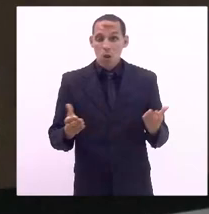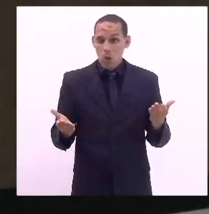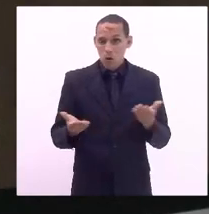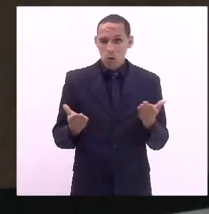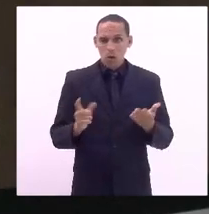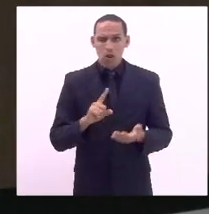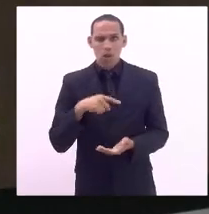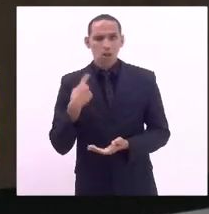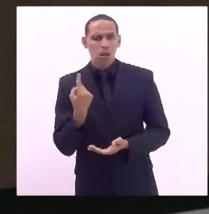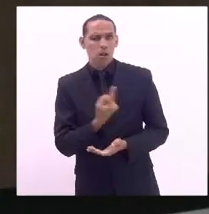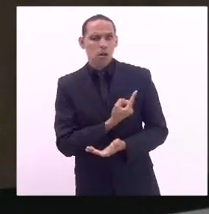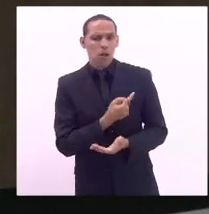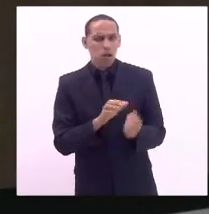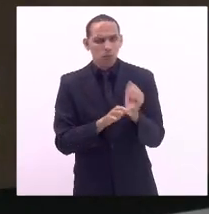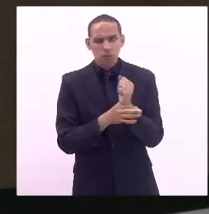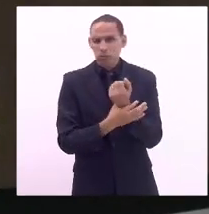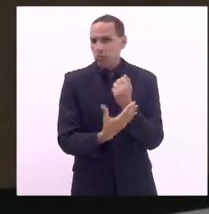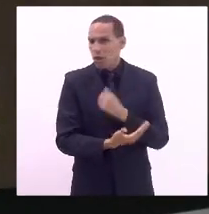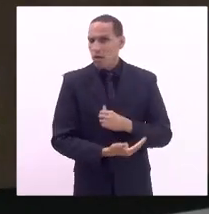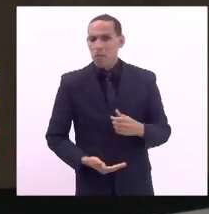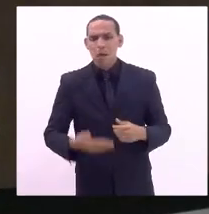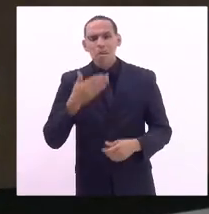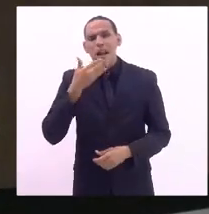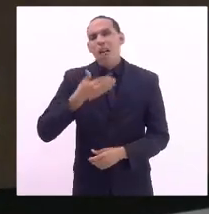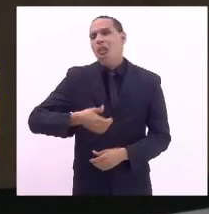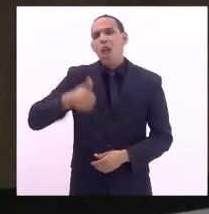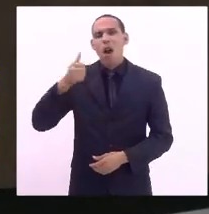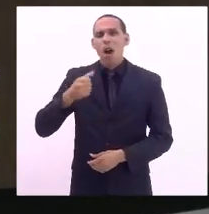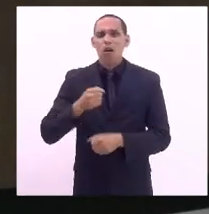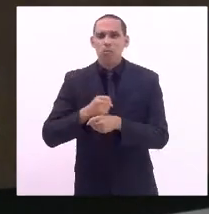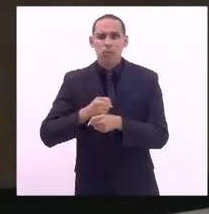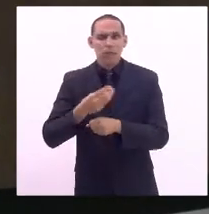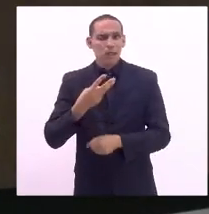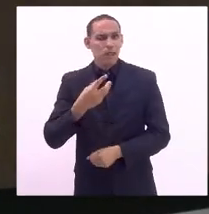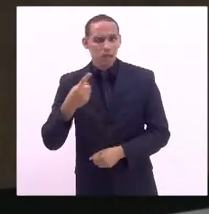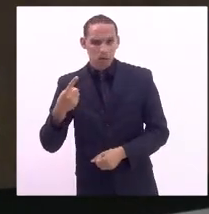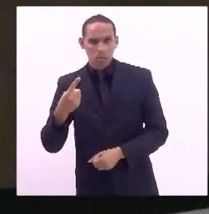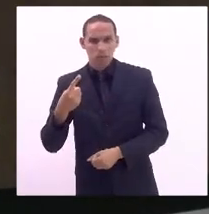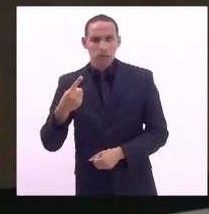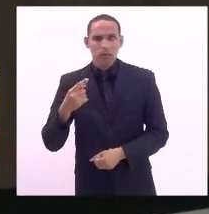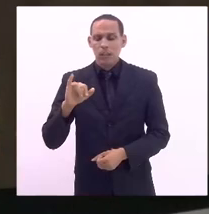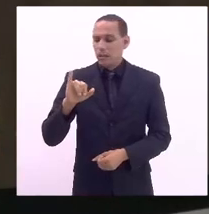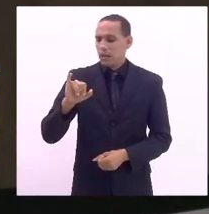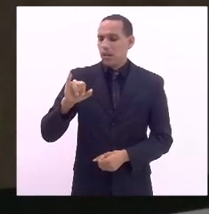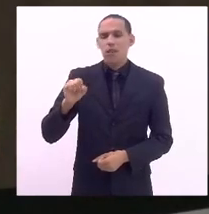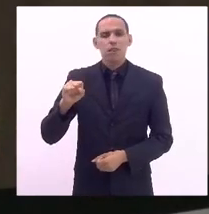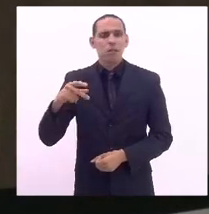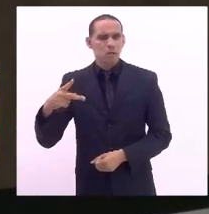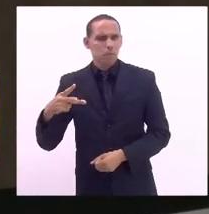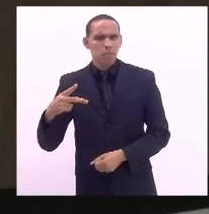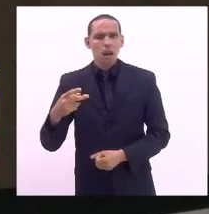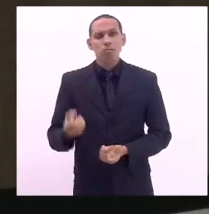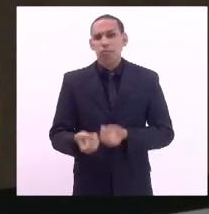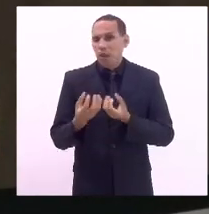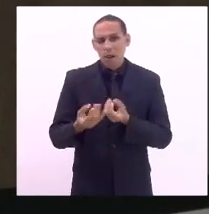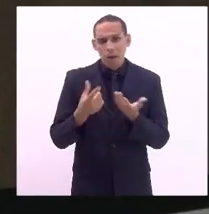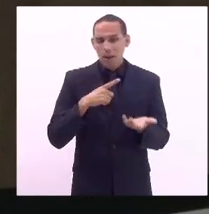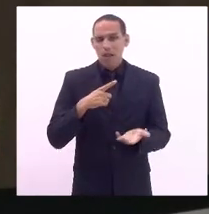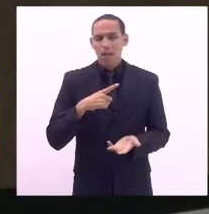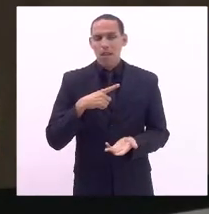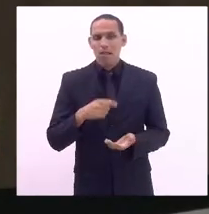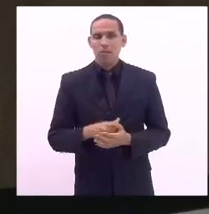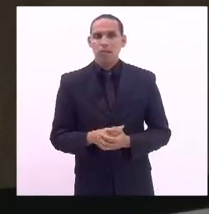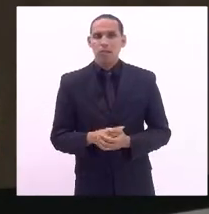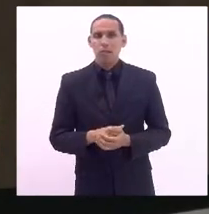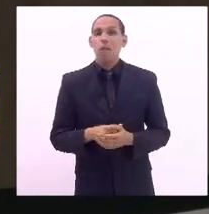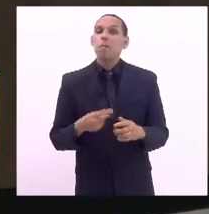a melhor segurança pública dos últimos 31 anos, diante do ISP, diante dos dados que a gente tem, se